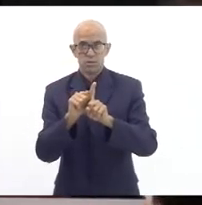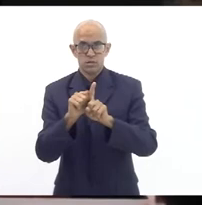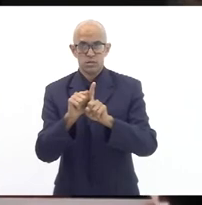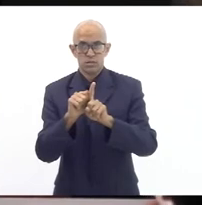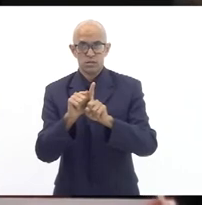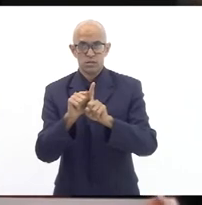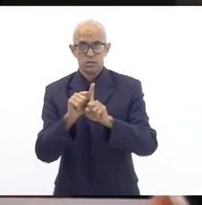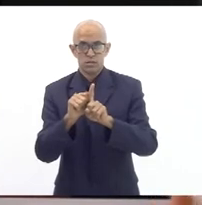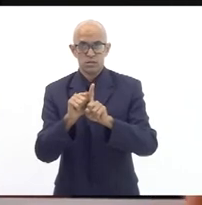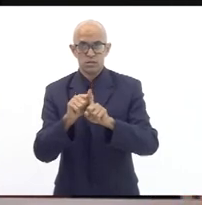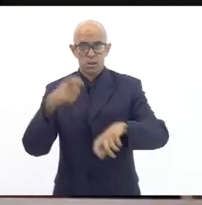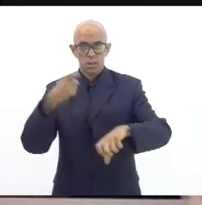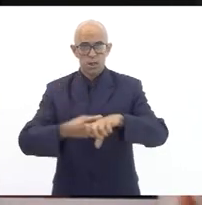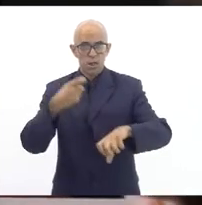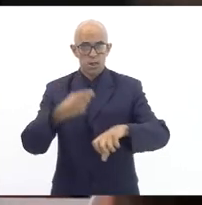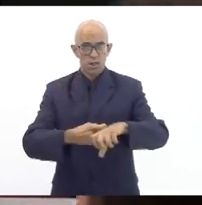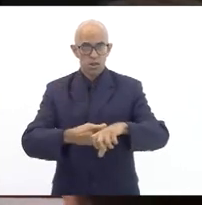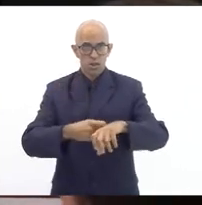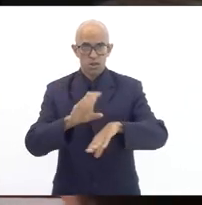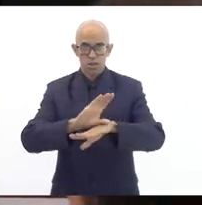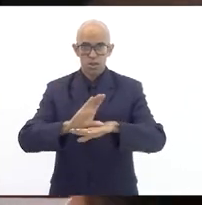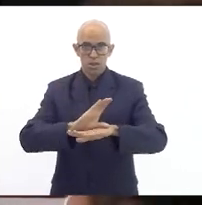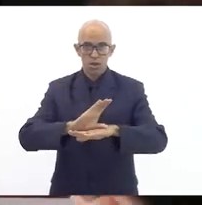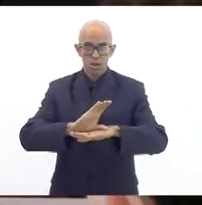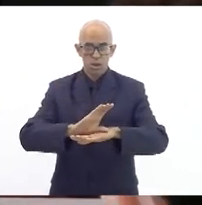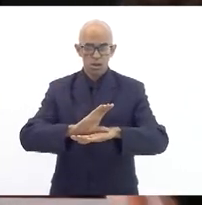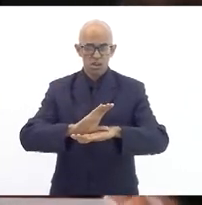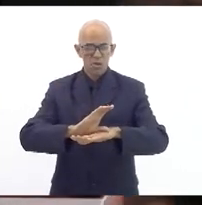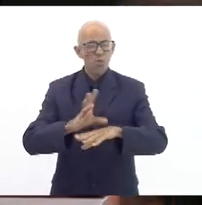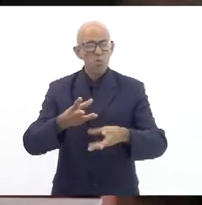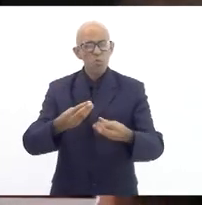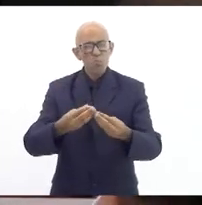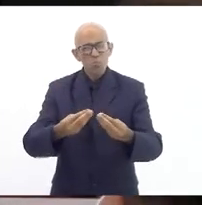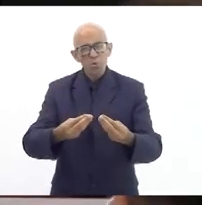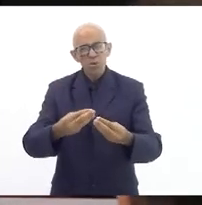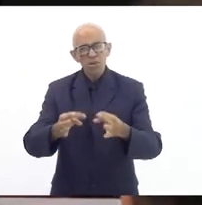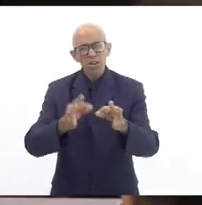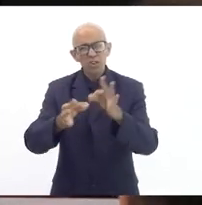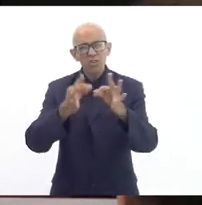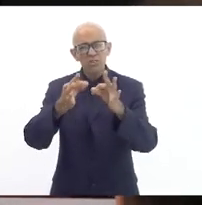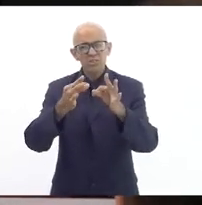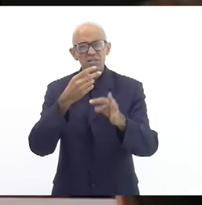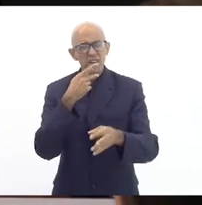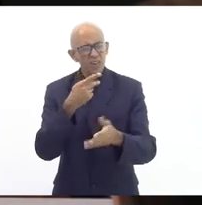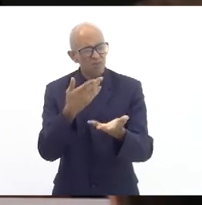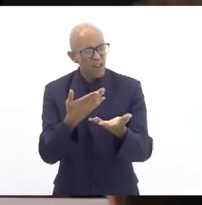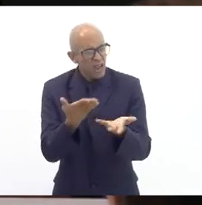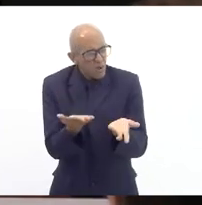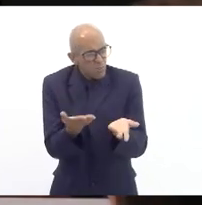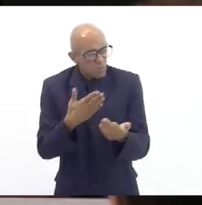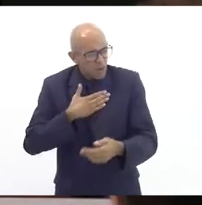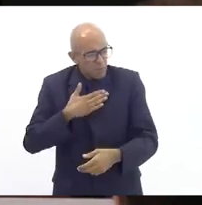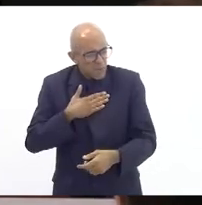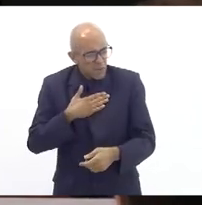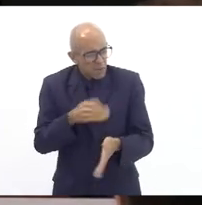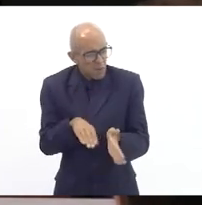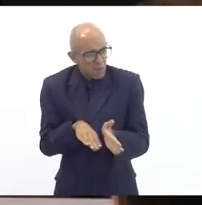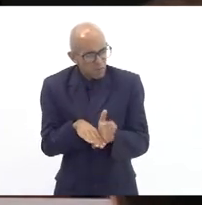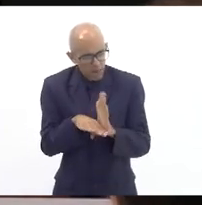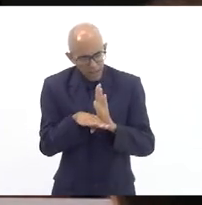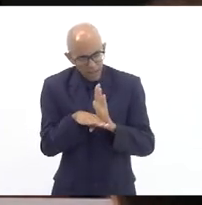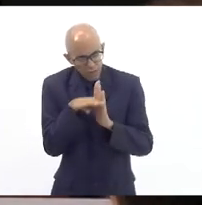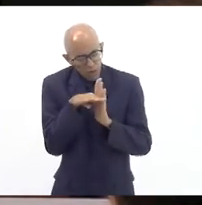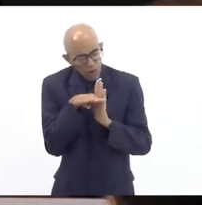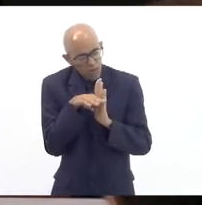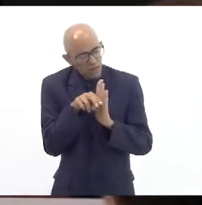concreto, uma gama de tecnologia, vocês estão querendo botar uma plataforma que vai ser controlada por